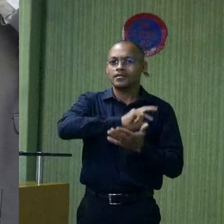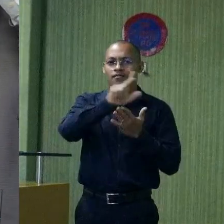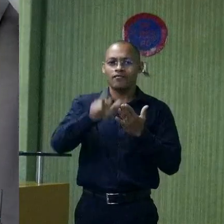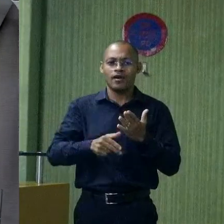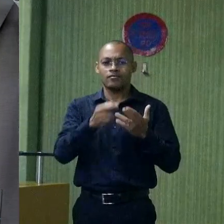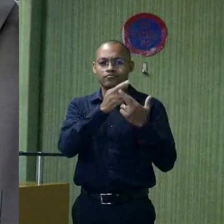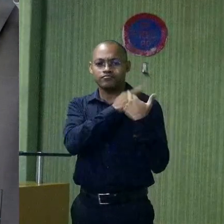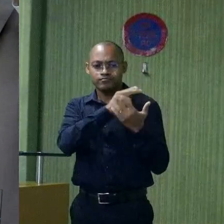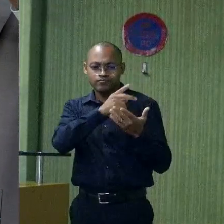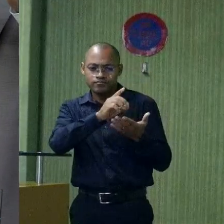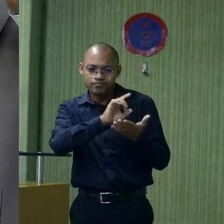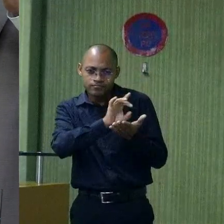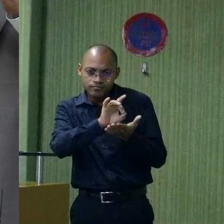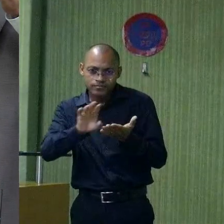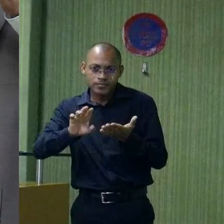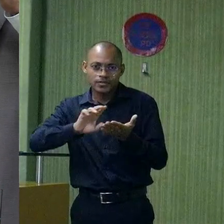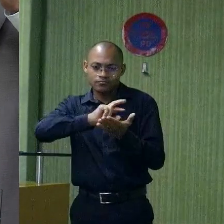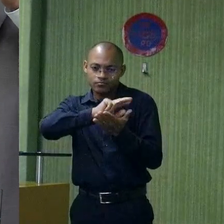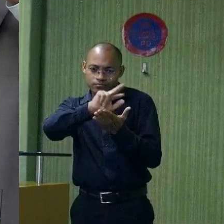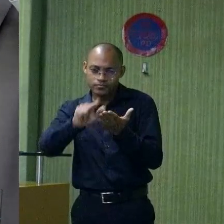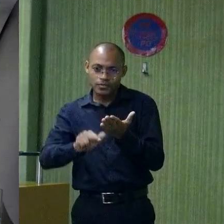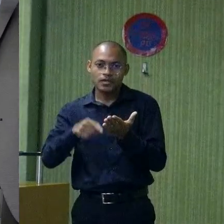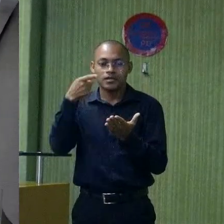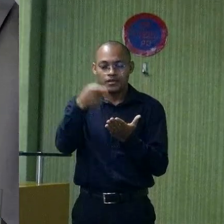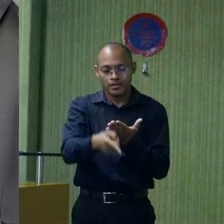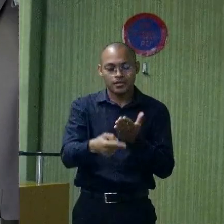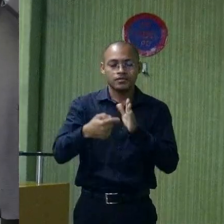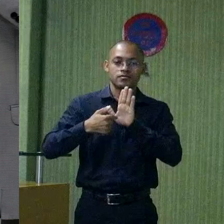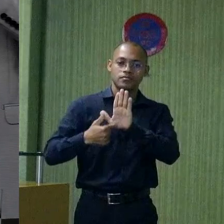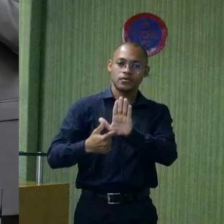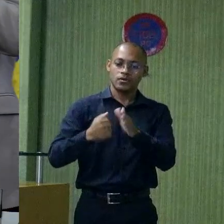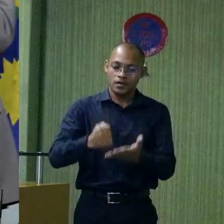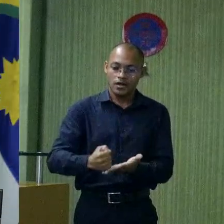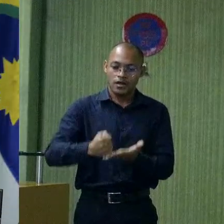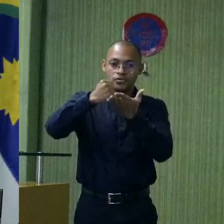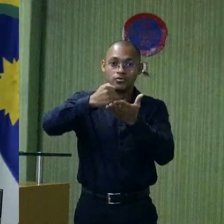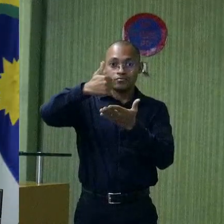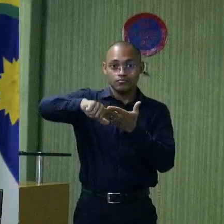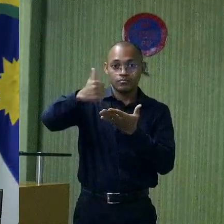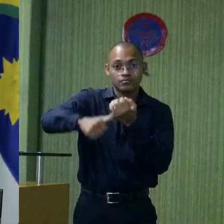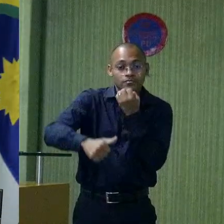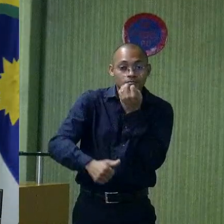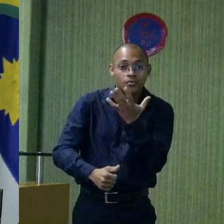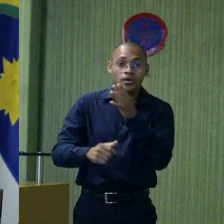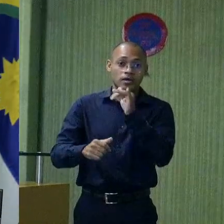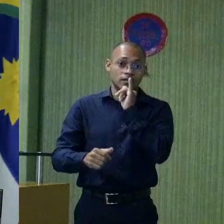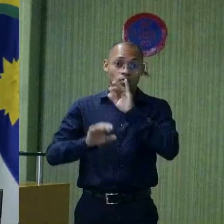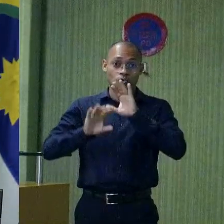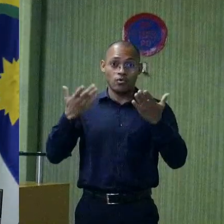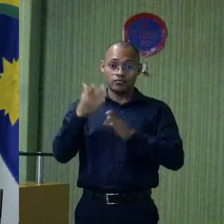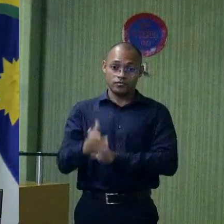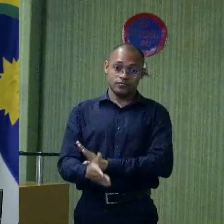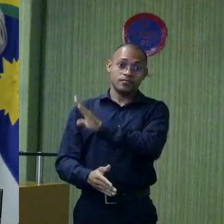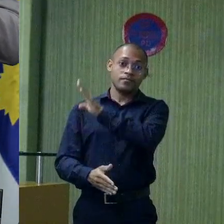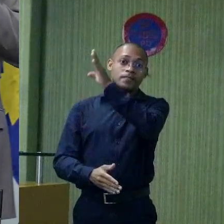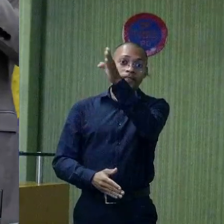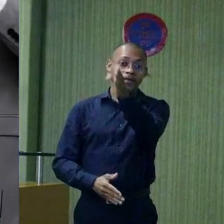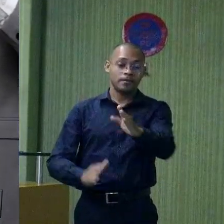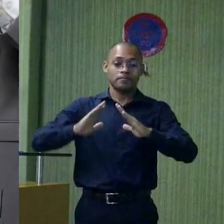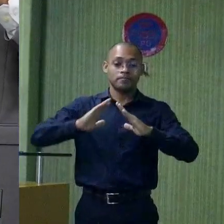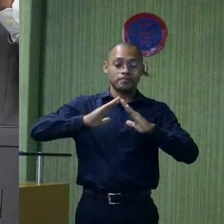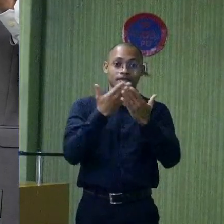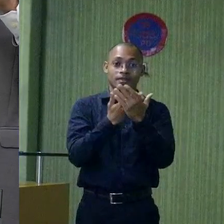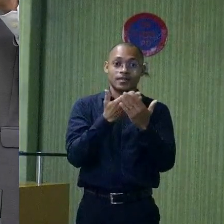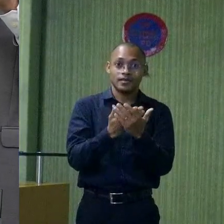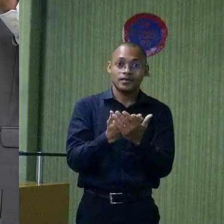isso você tá contribuído paraa Educação de qualidade quando você também vai lá também nas escolas e eh particulares e melhora a educação